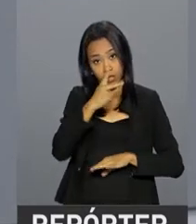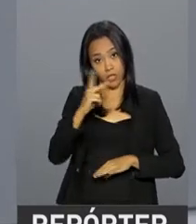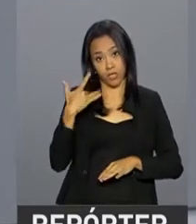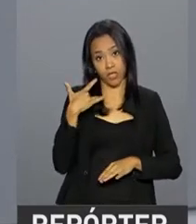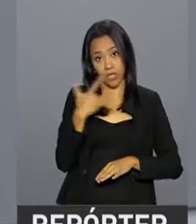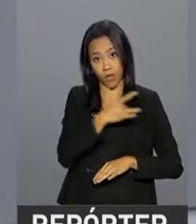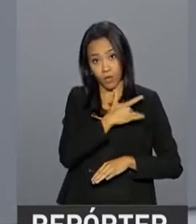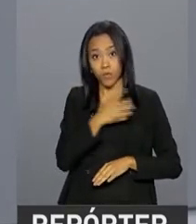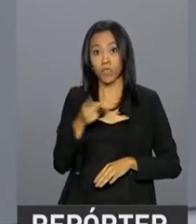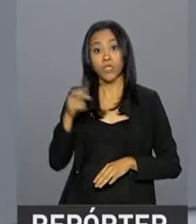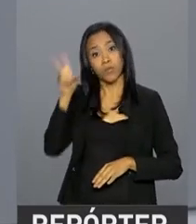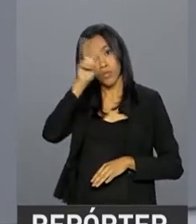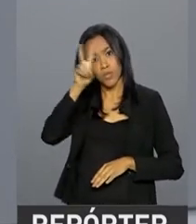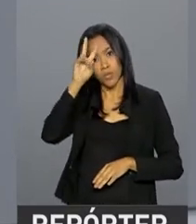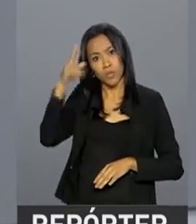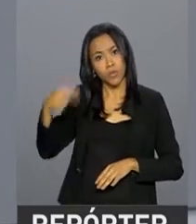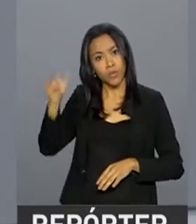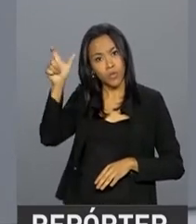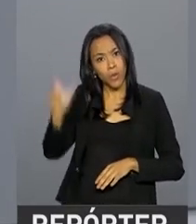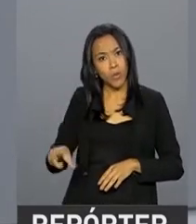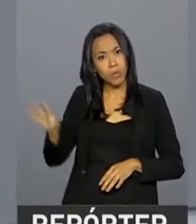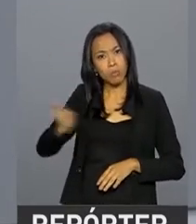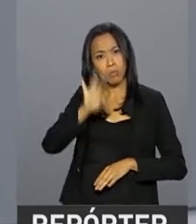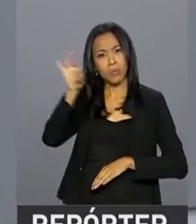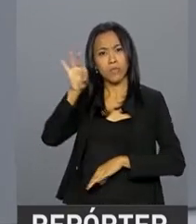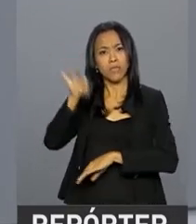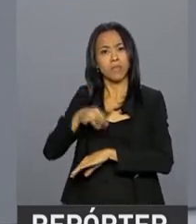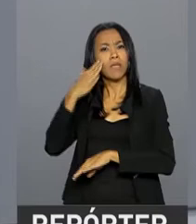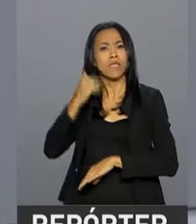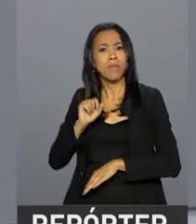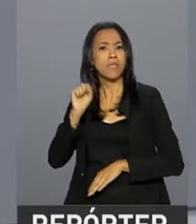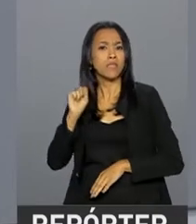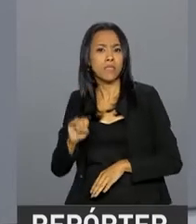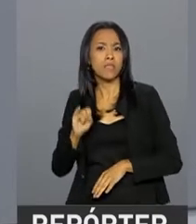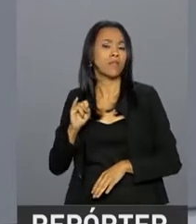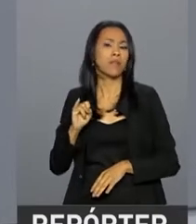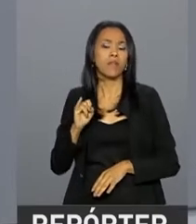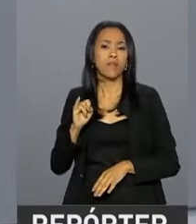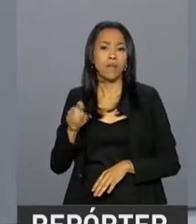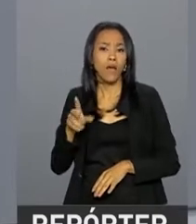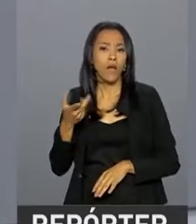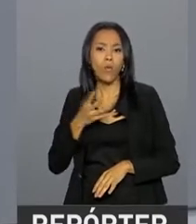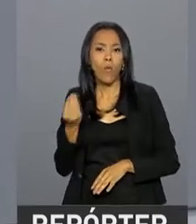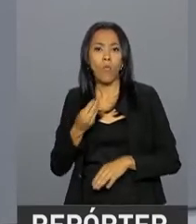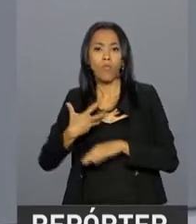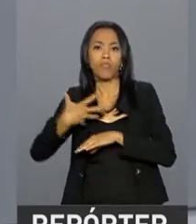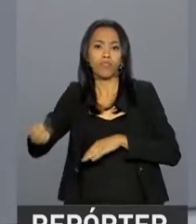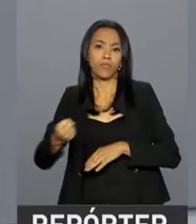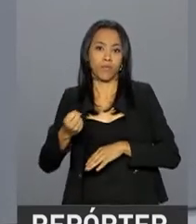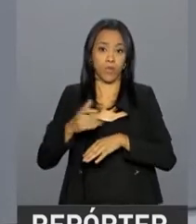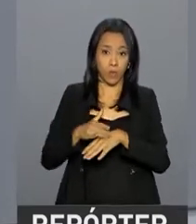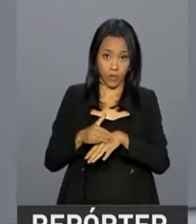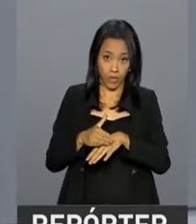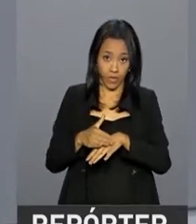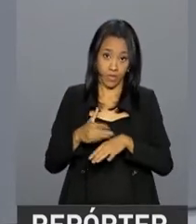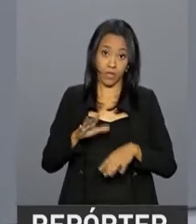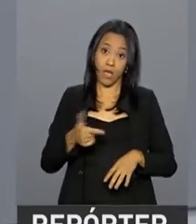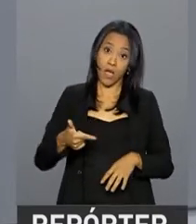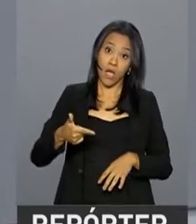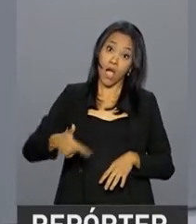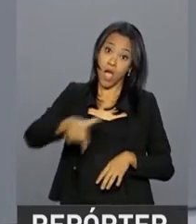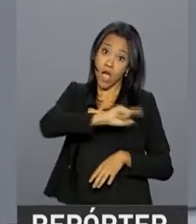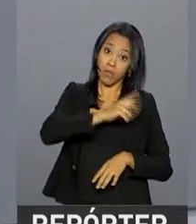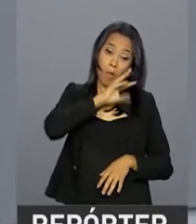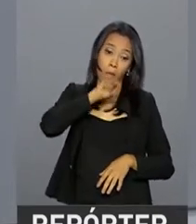histórico do paciente e captura de mosquitos para identificar a forma de transmissão da doença qualquer afirmação antes da conclusão